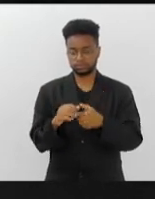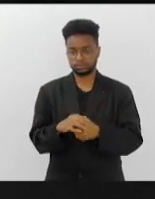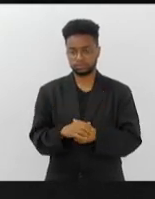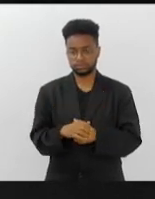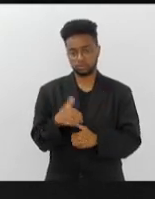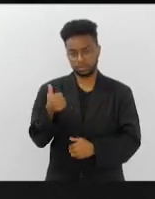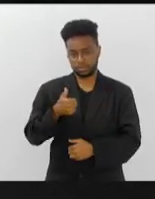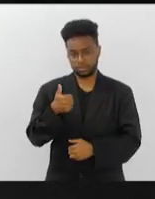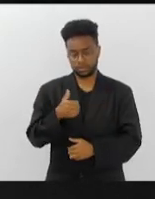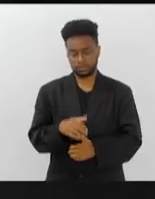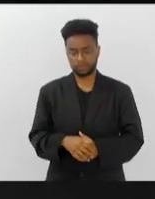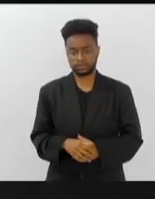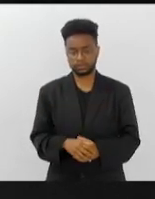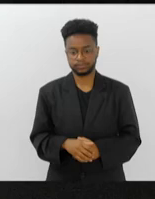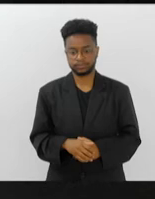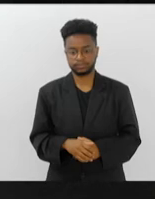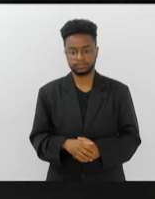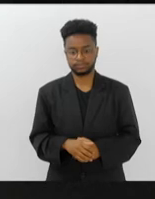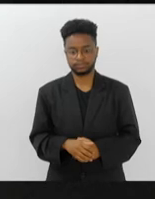1º,